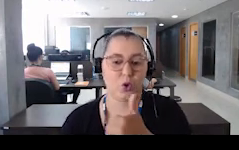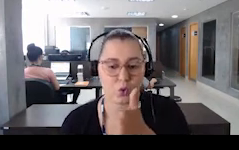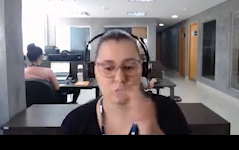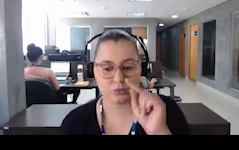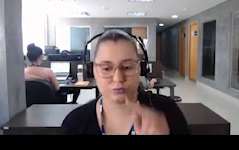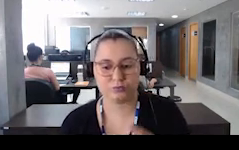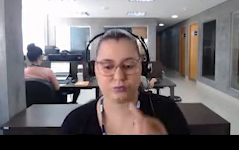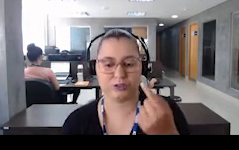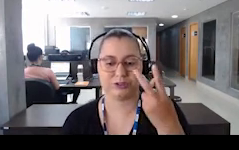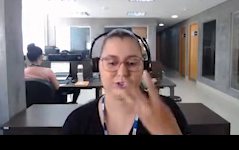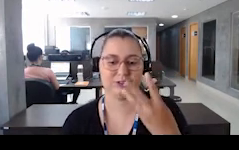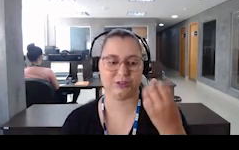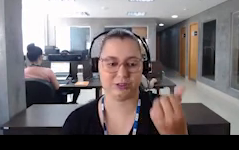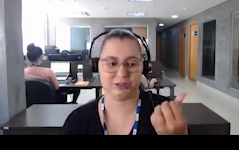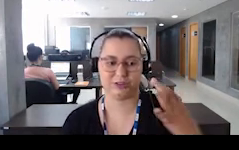11,36.